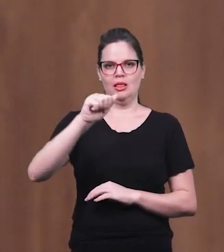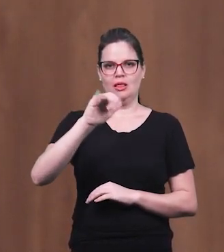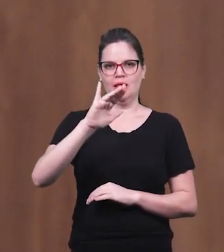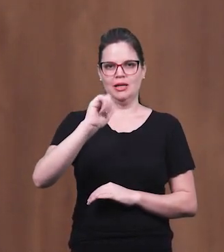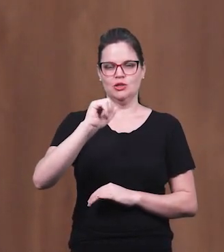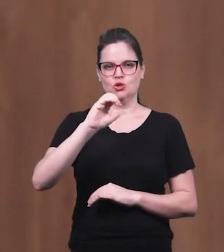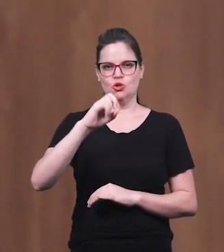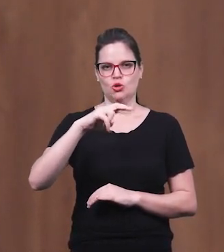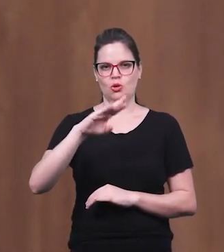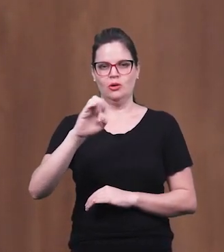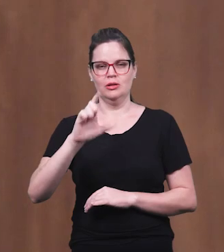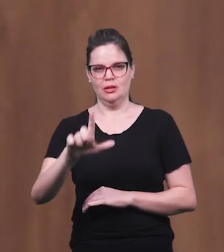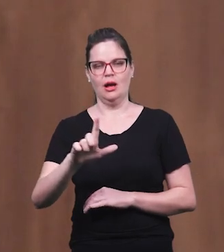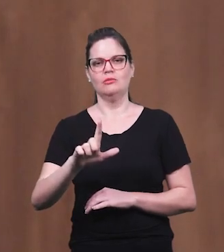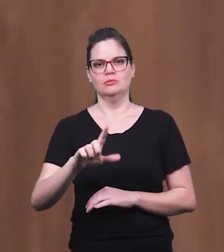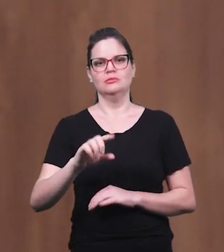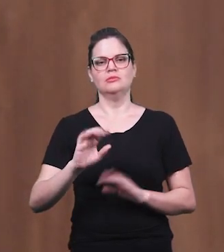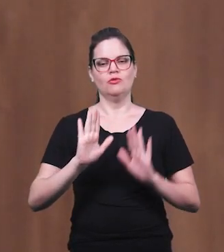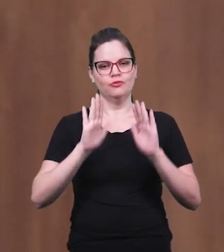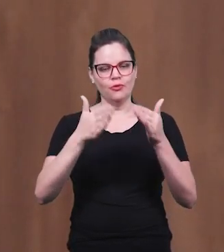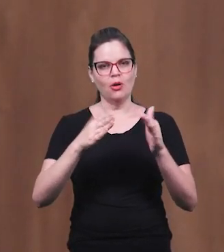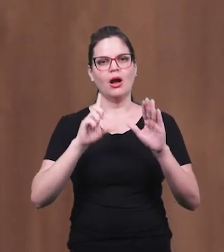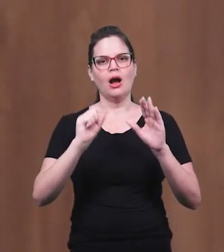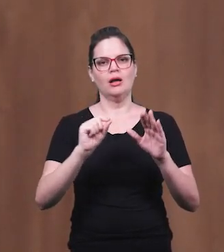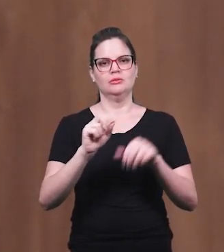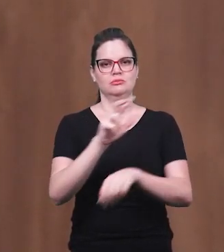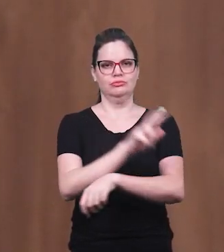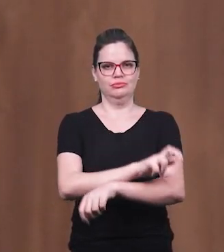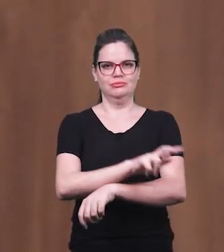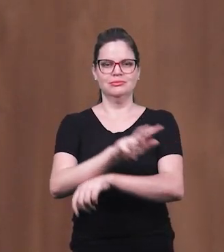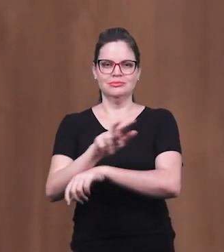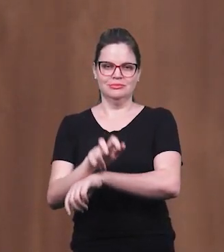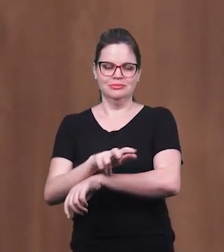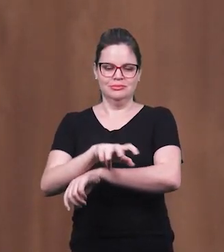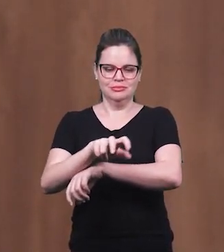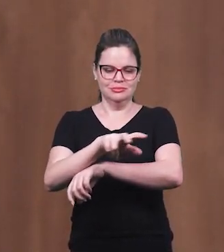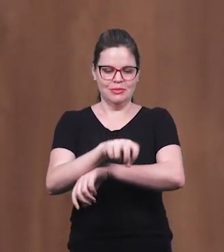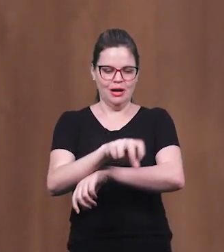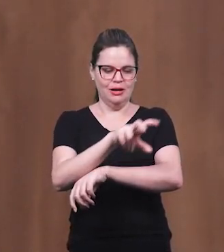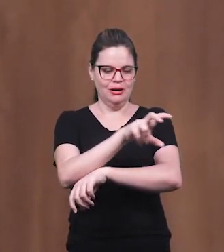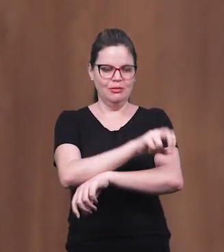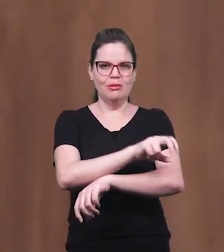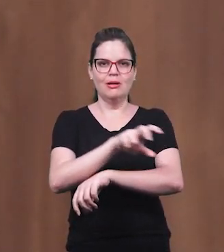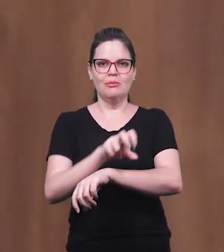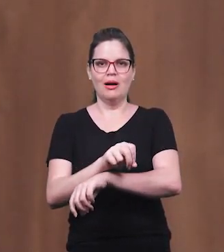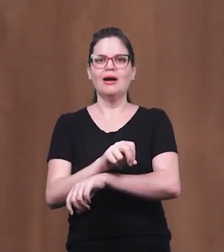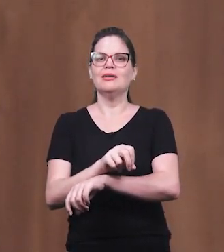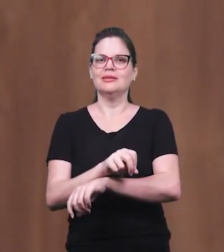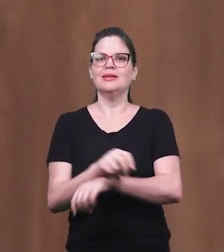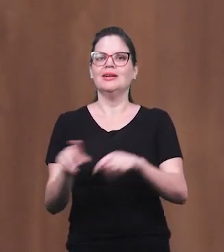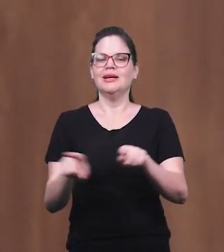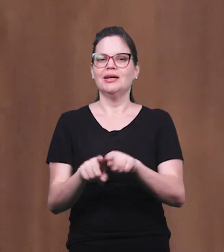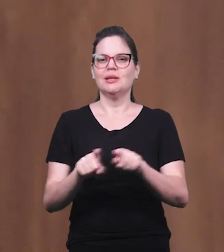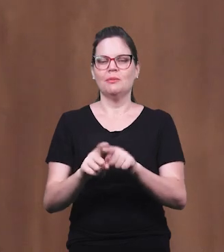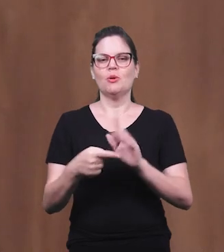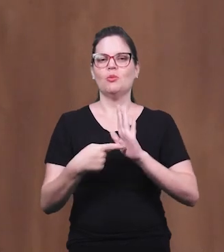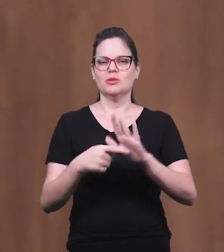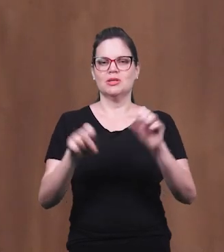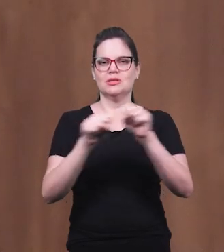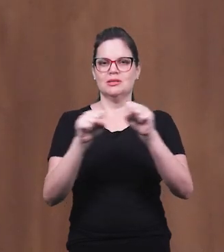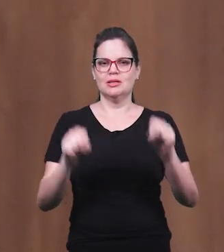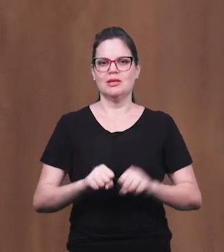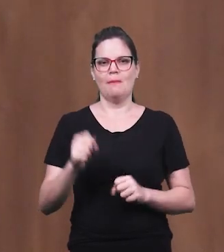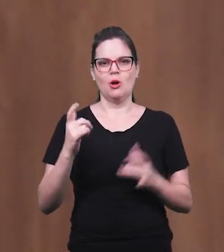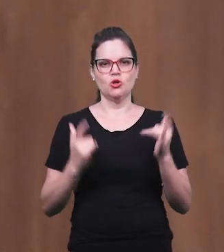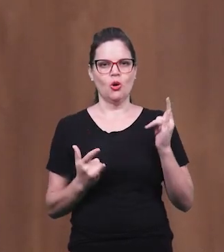em Informática e Automação, né? E continuei estudando sistemas robotizados, abordando outros aspectos, além